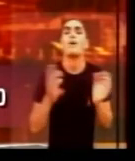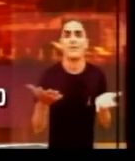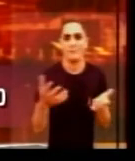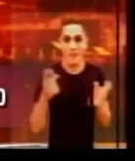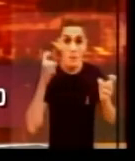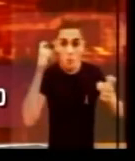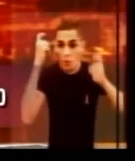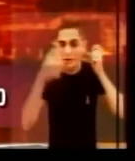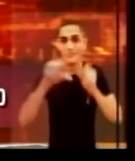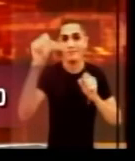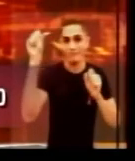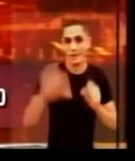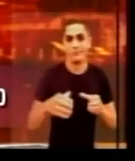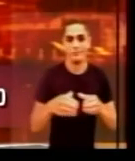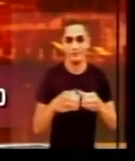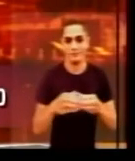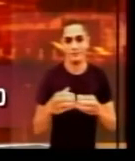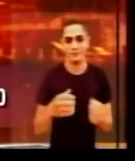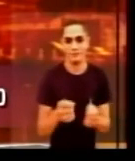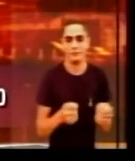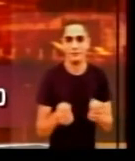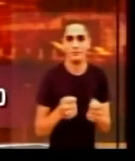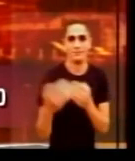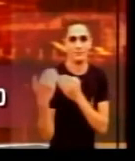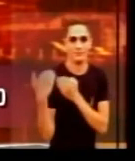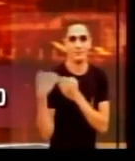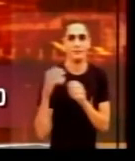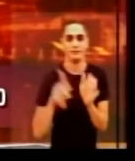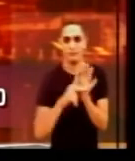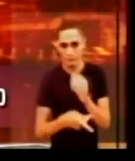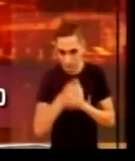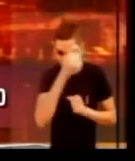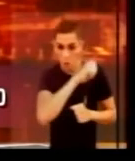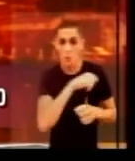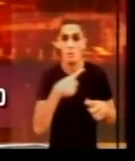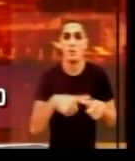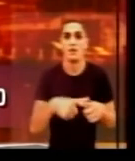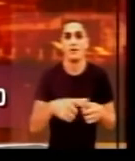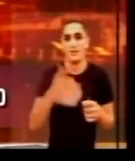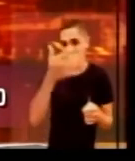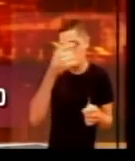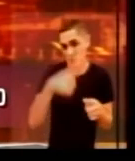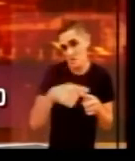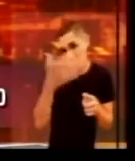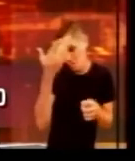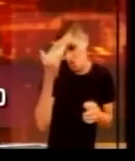quê? Porque as pessoas estão cansadas de ficar em casa, já estão